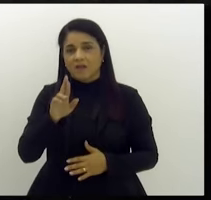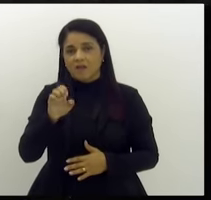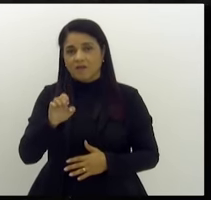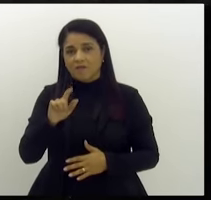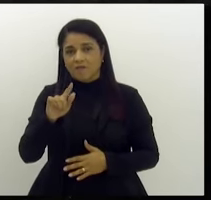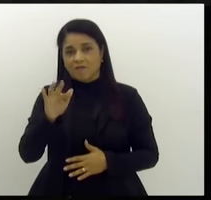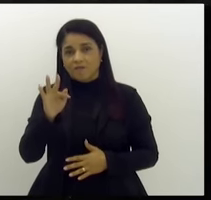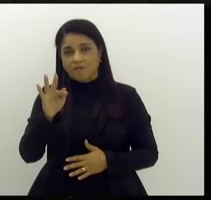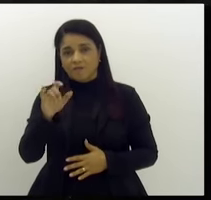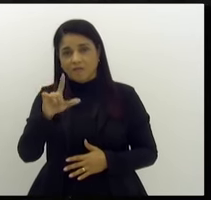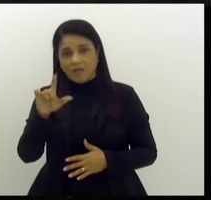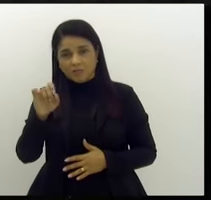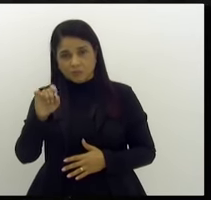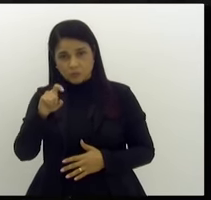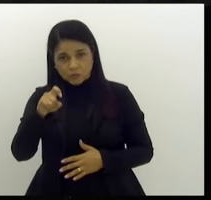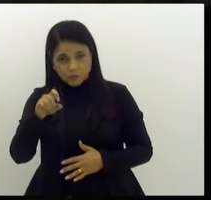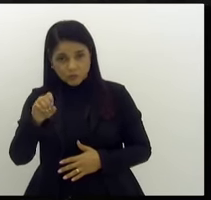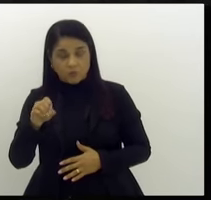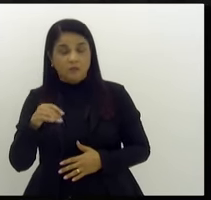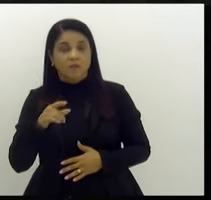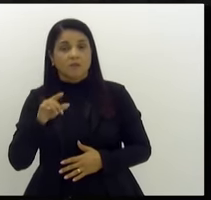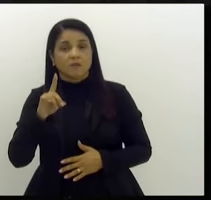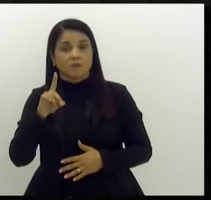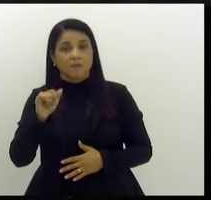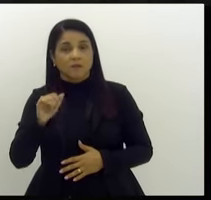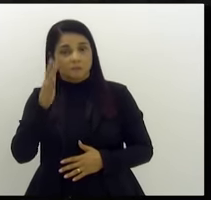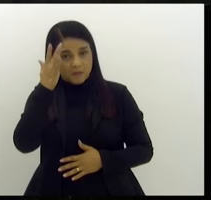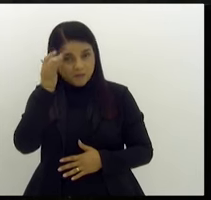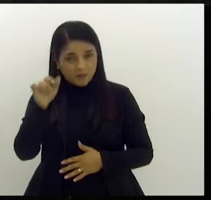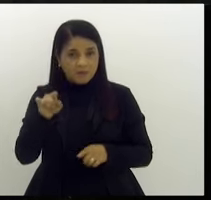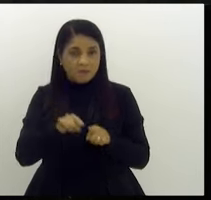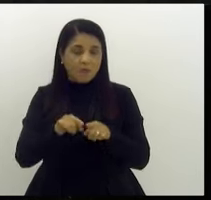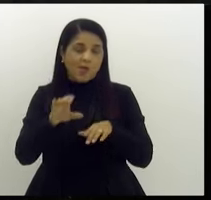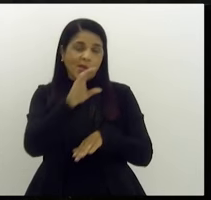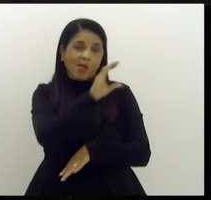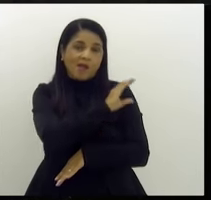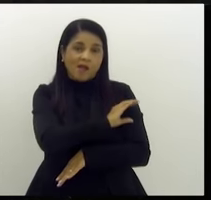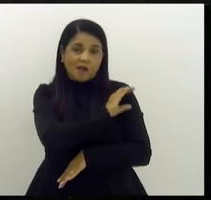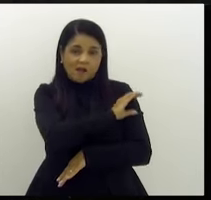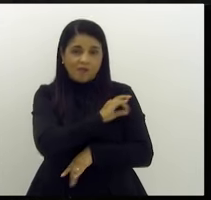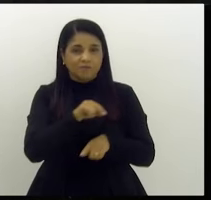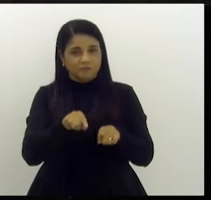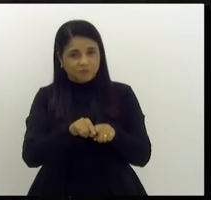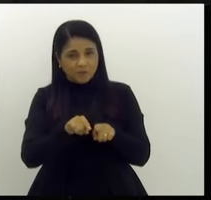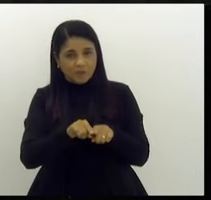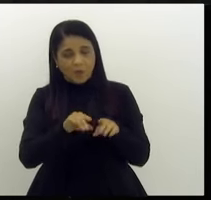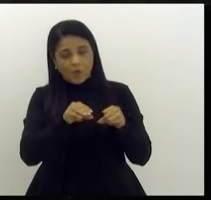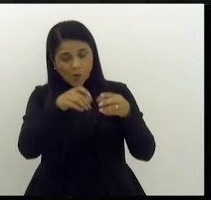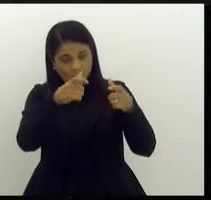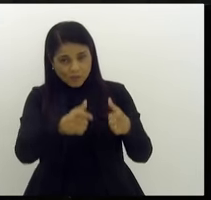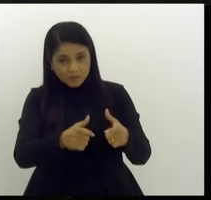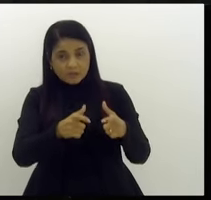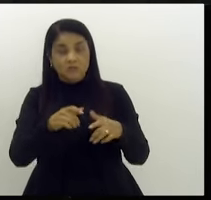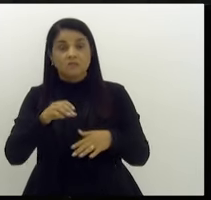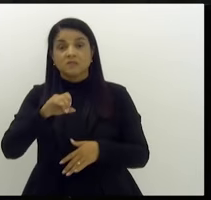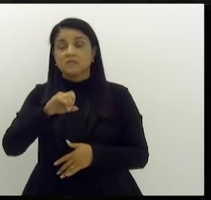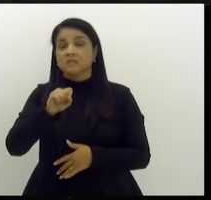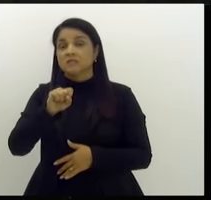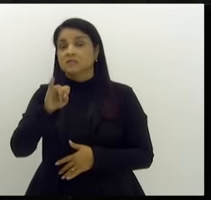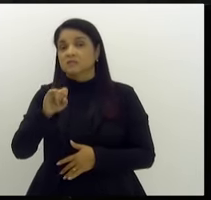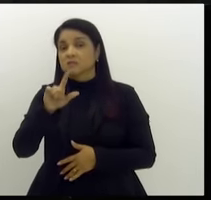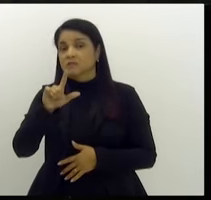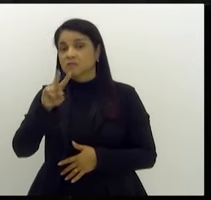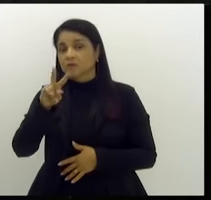em Volta Redonda ocupação também lá em Campos no nosso Norte Fluminense ocupação de Silva Jardim